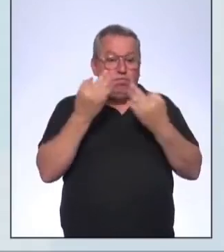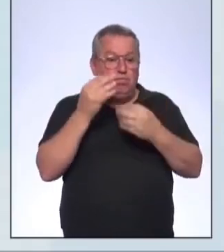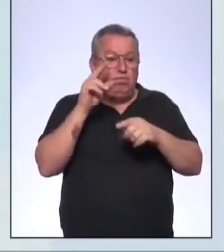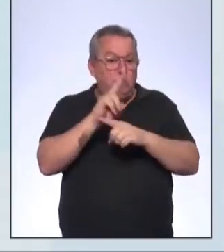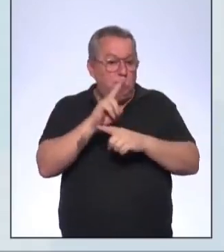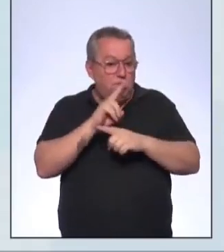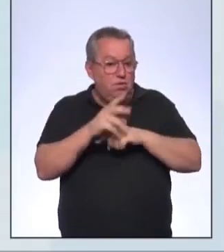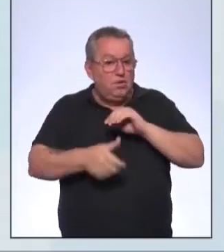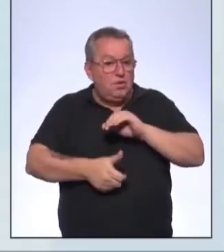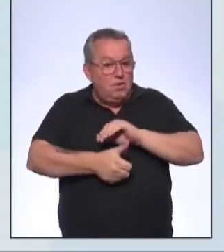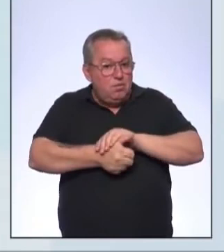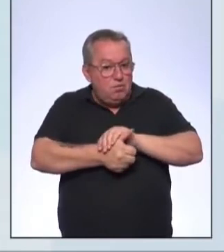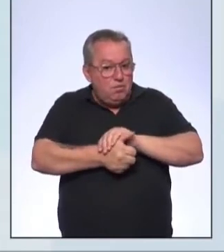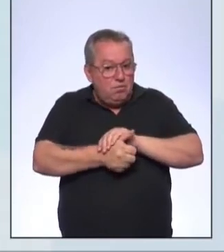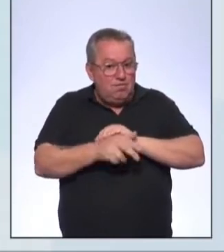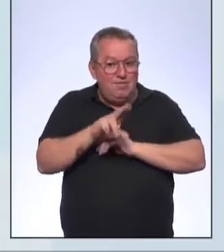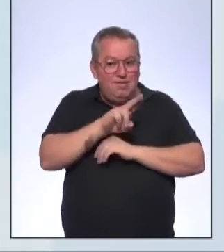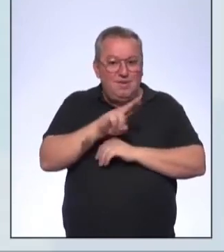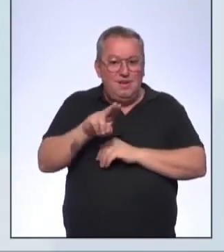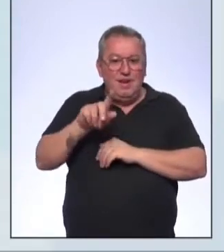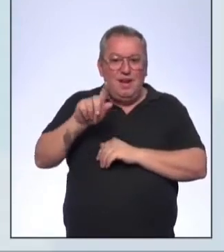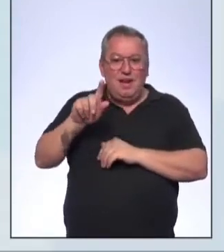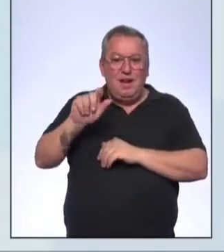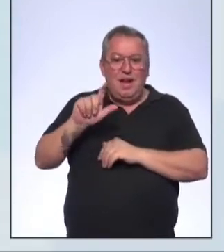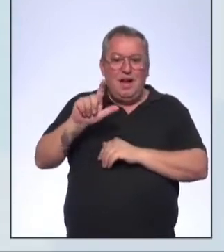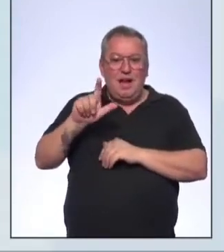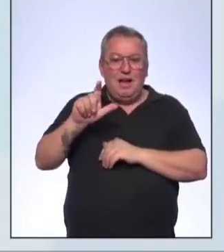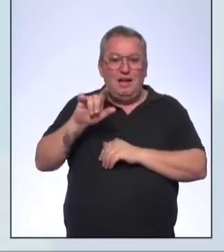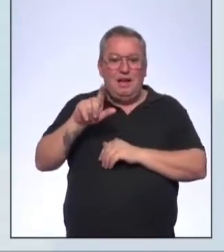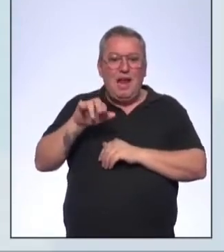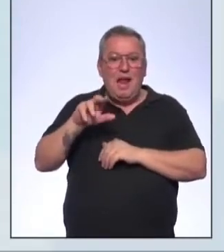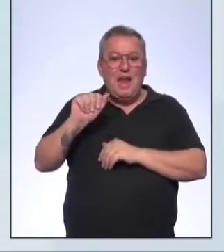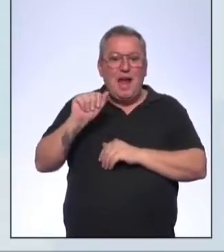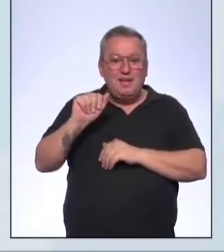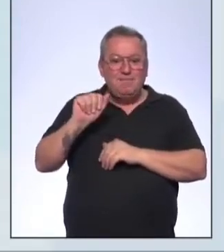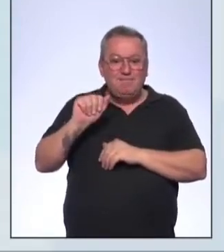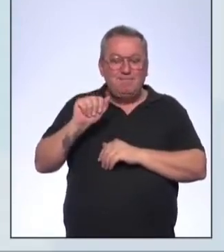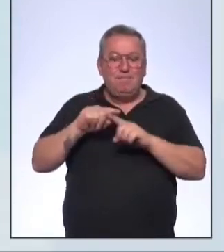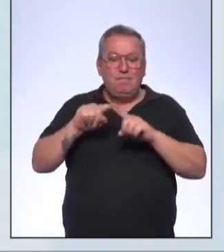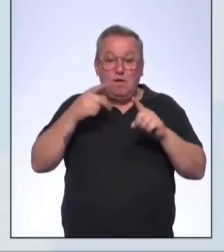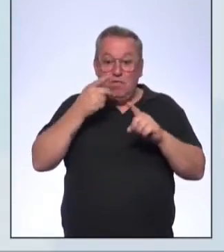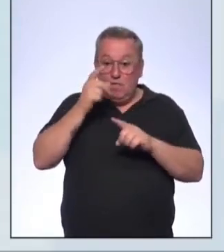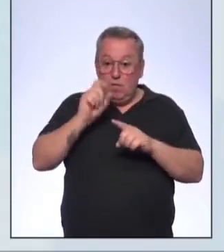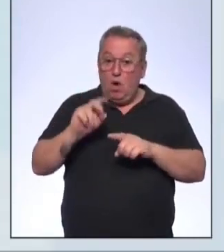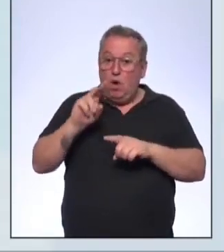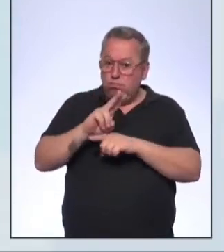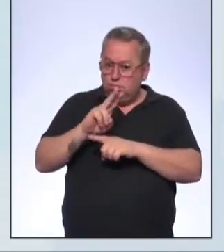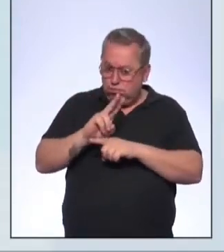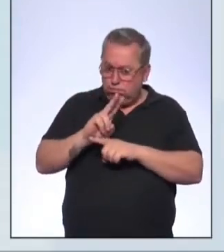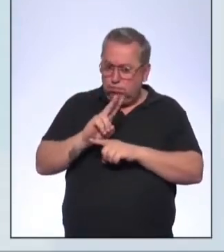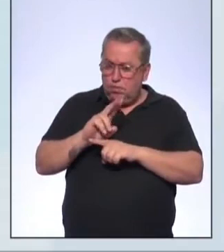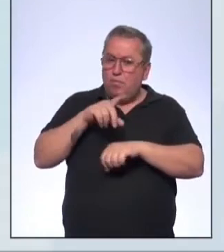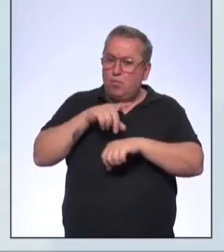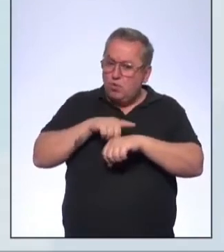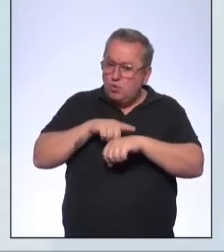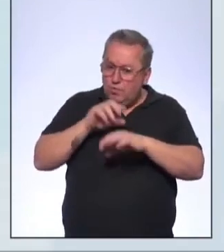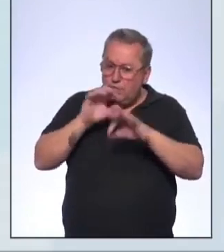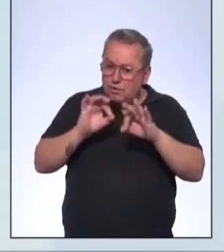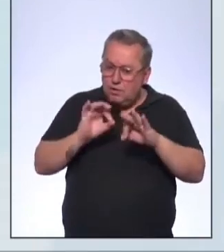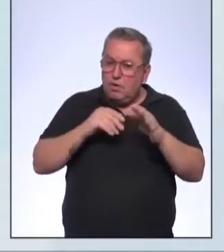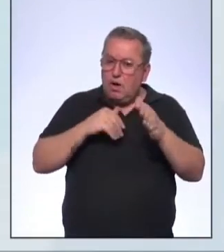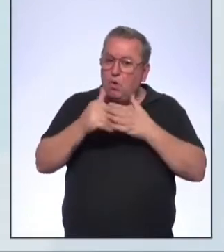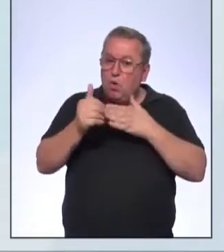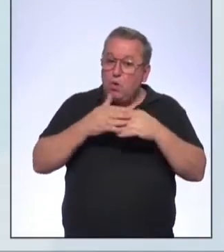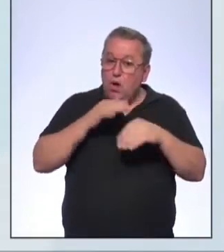ficasse com a tartaruga que recebeu o nome de Galileia no entanto foi dito que a guarda era provisória e que a qualquer